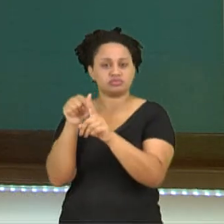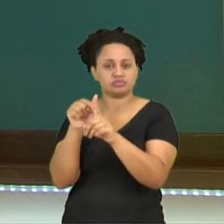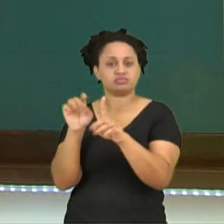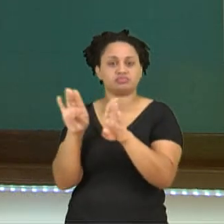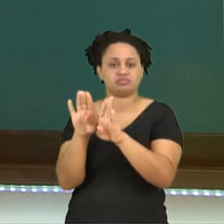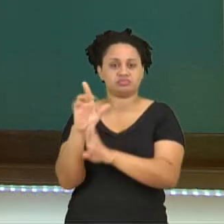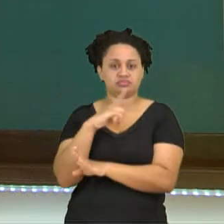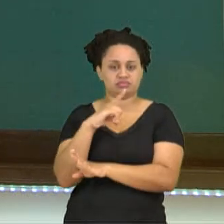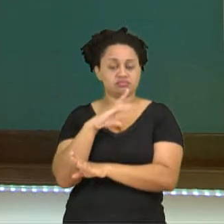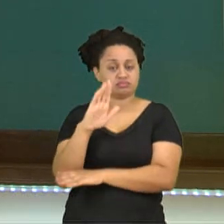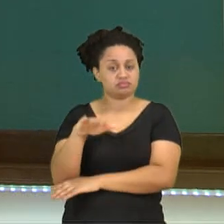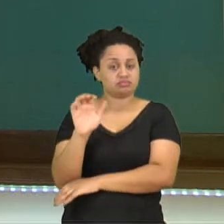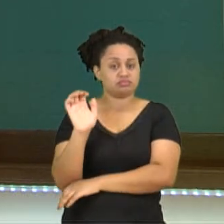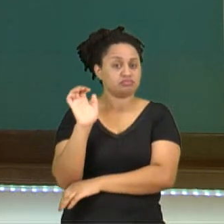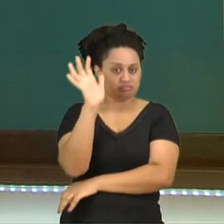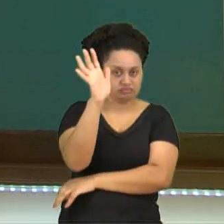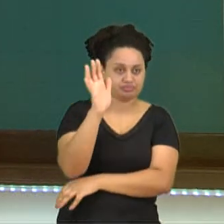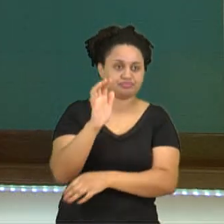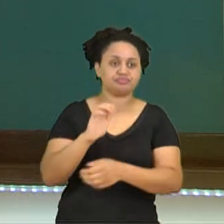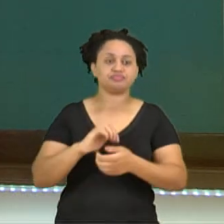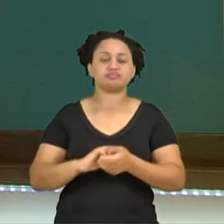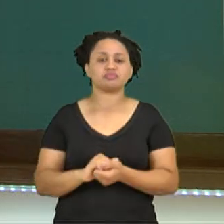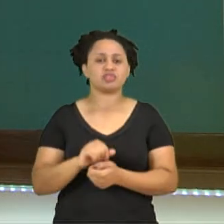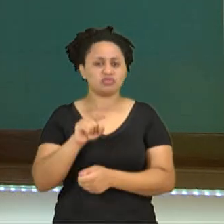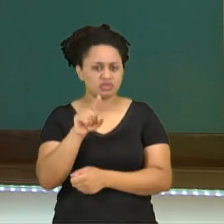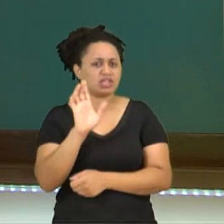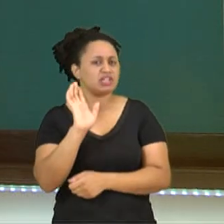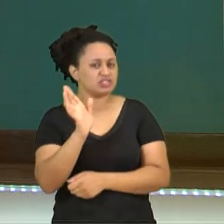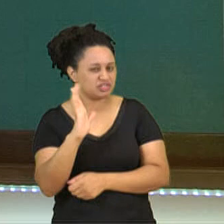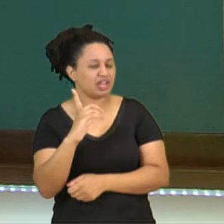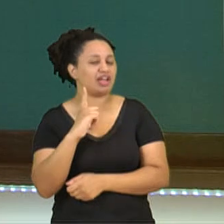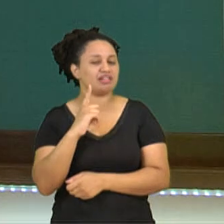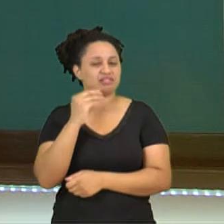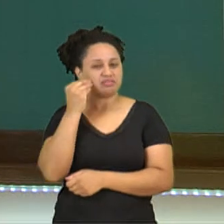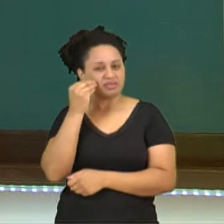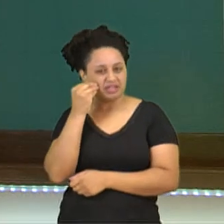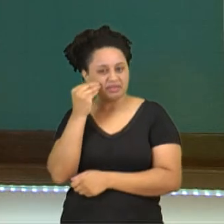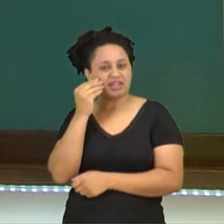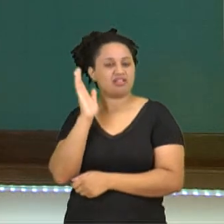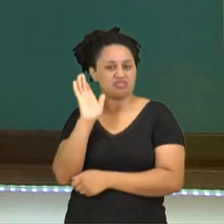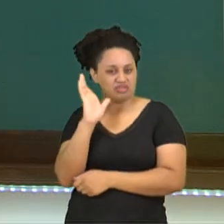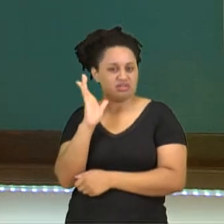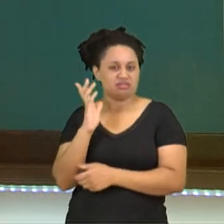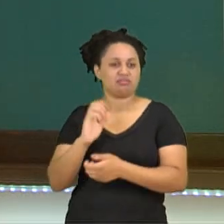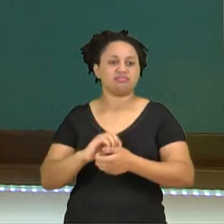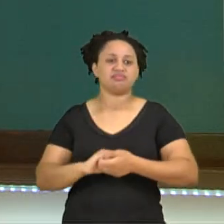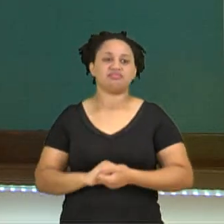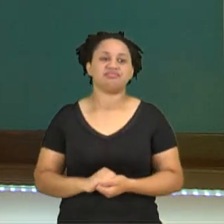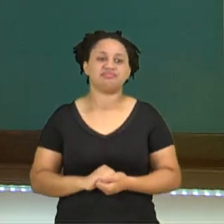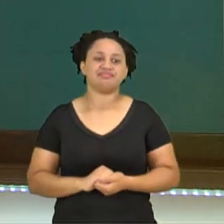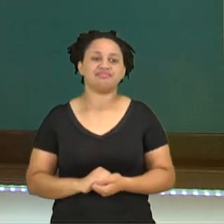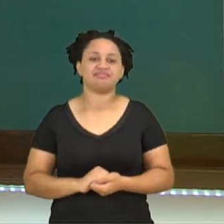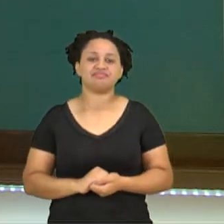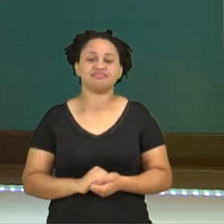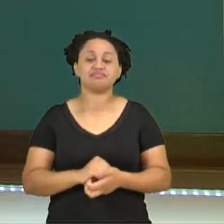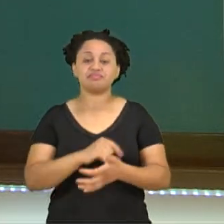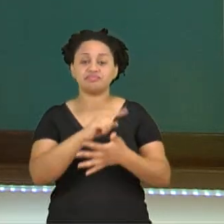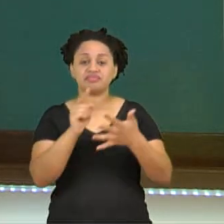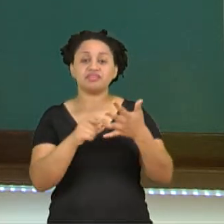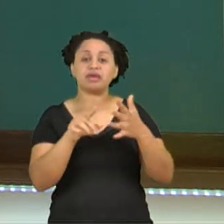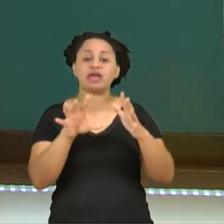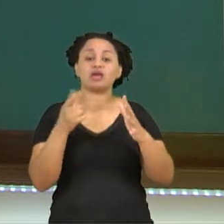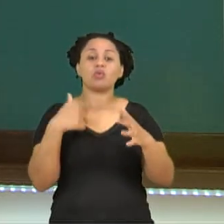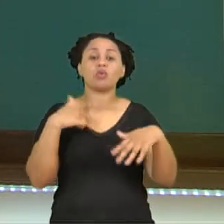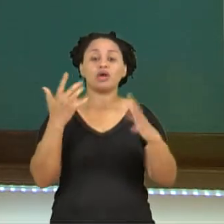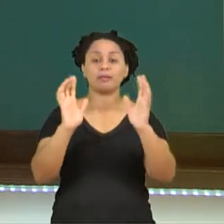realizamos para o basquetebol, certo? Você já deve ter feito todos os movimentos, não é? A recepção de